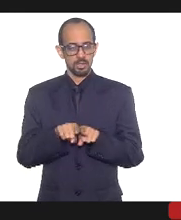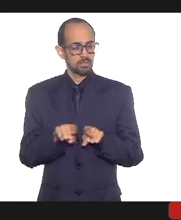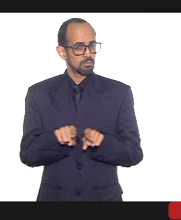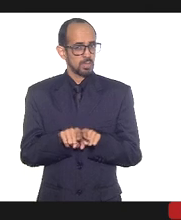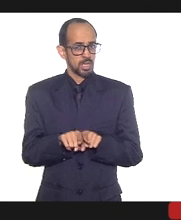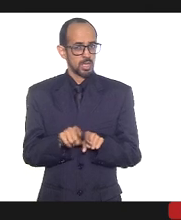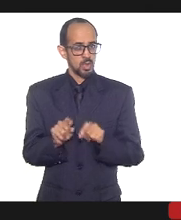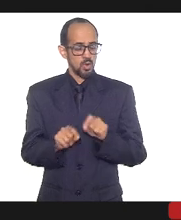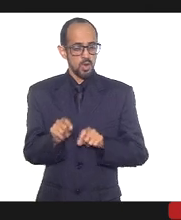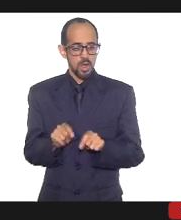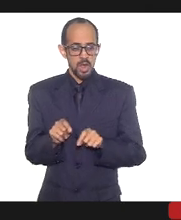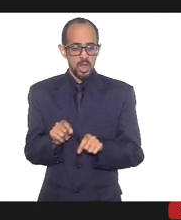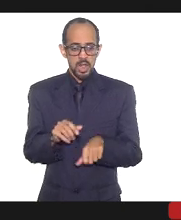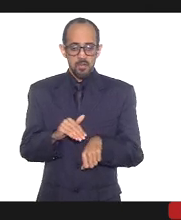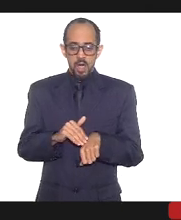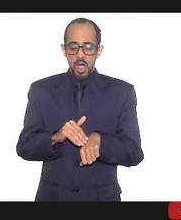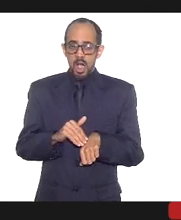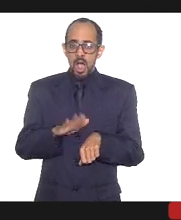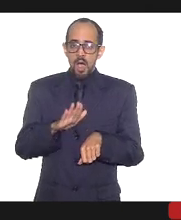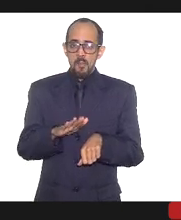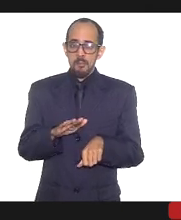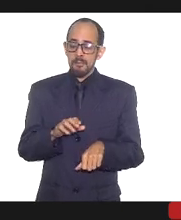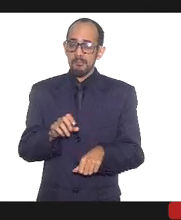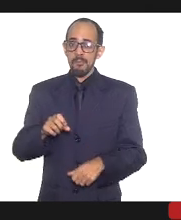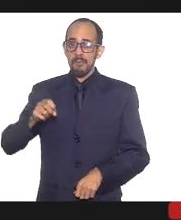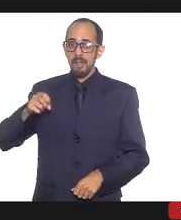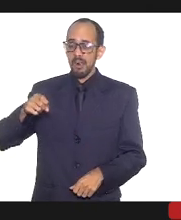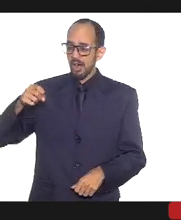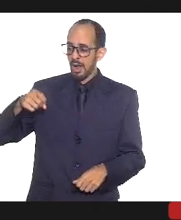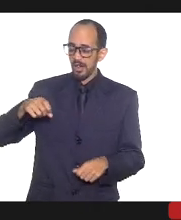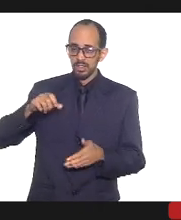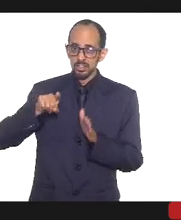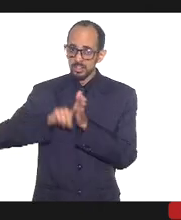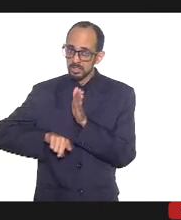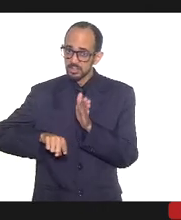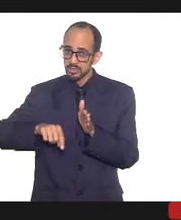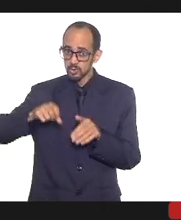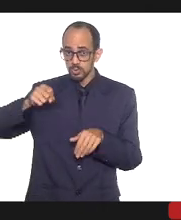nós tivemos também um aumento da nossa contribuição previdenciária, né?